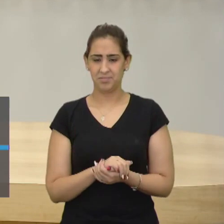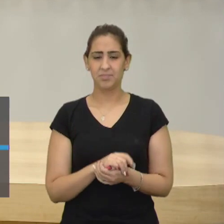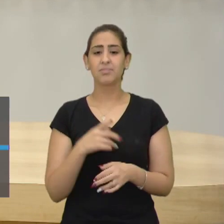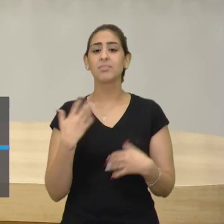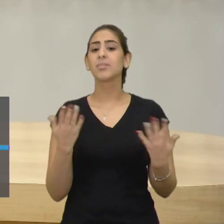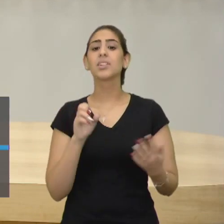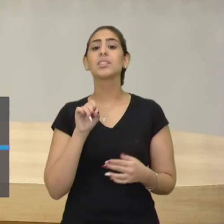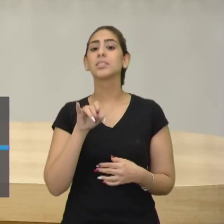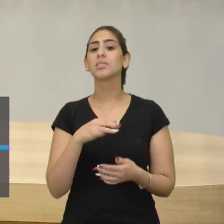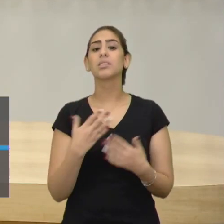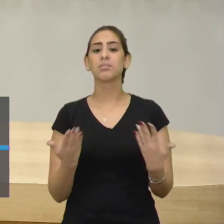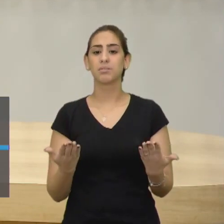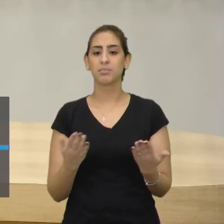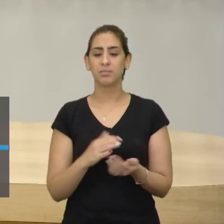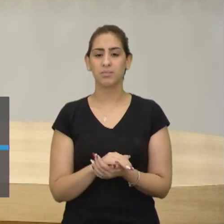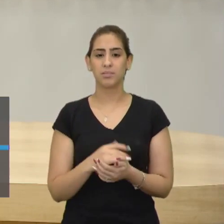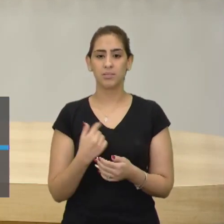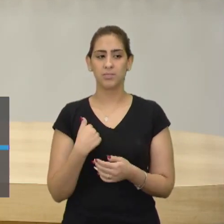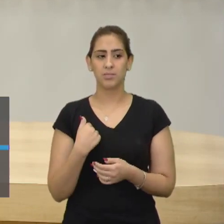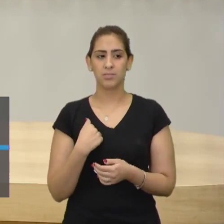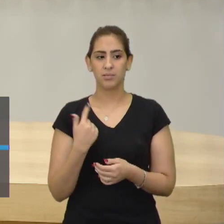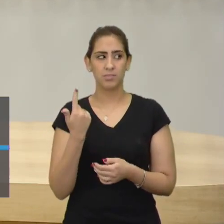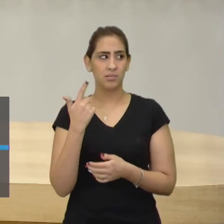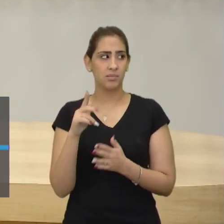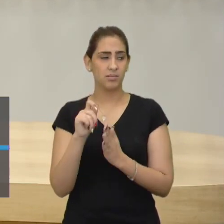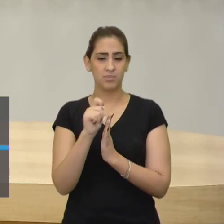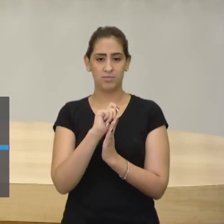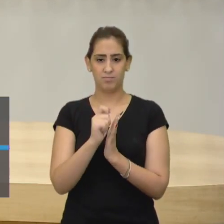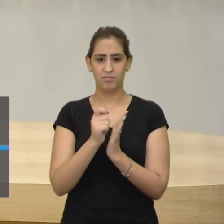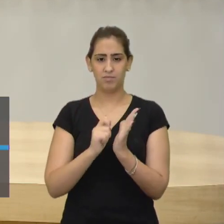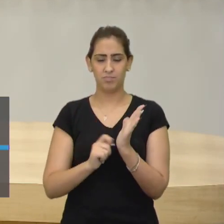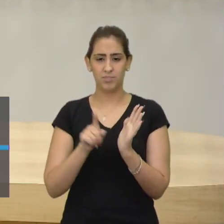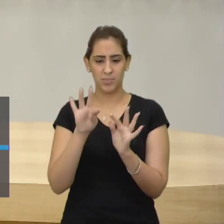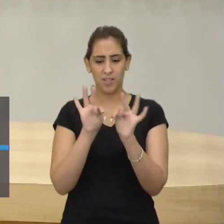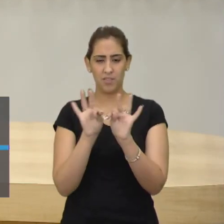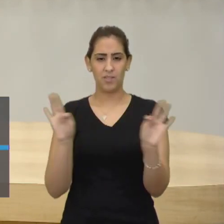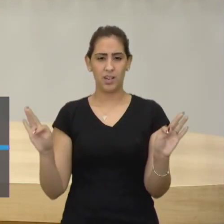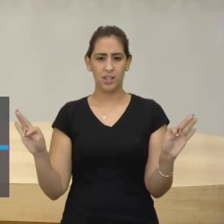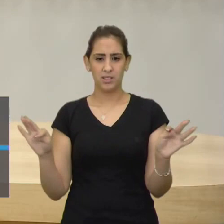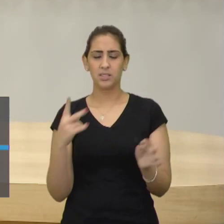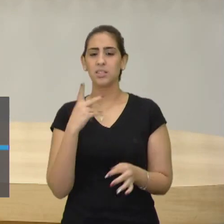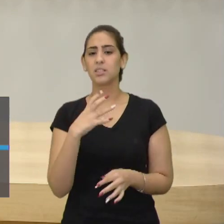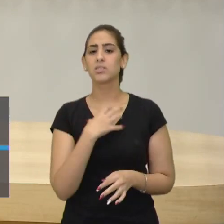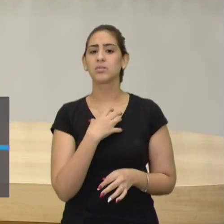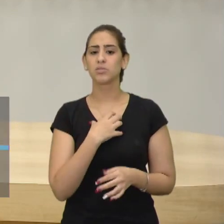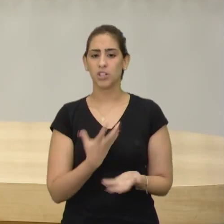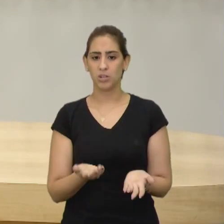E se eu reescrevesse esta frase desta forma?